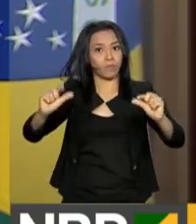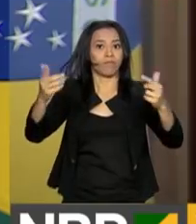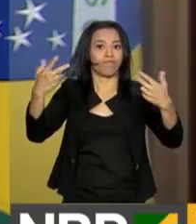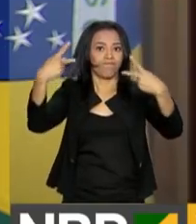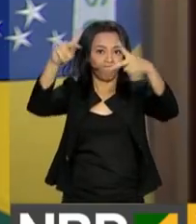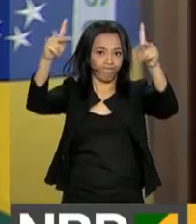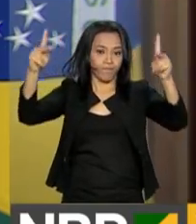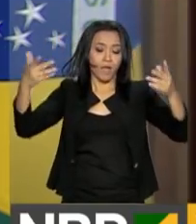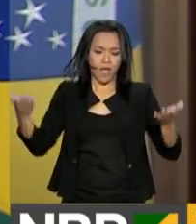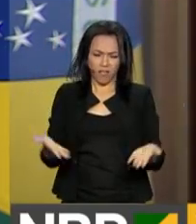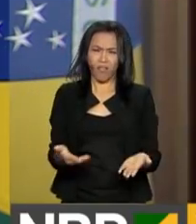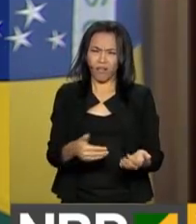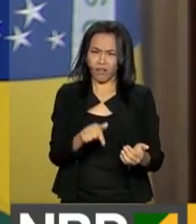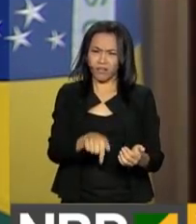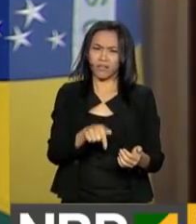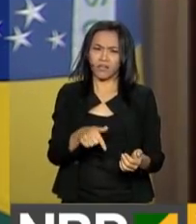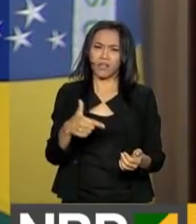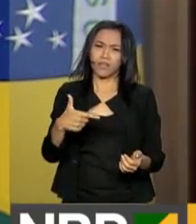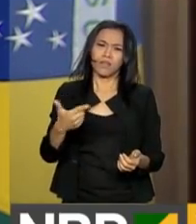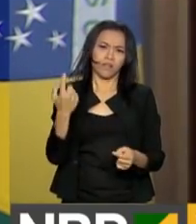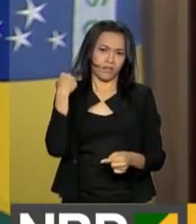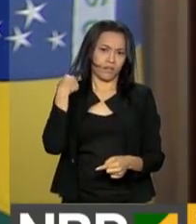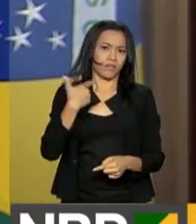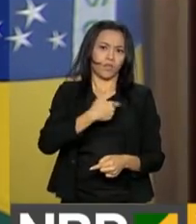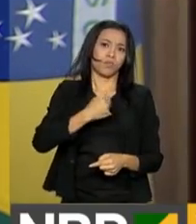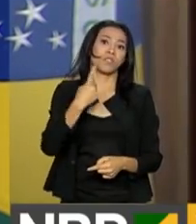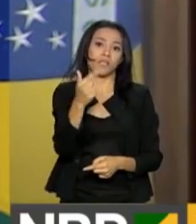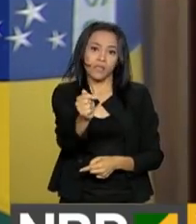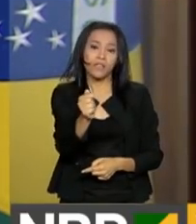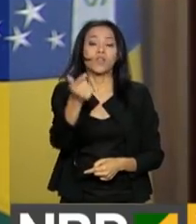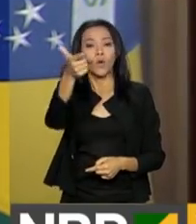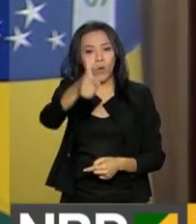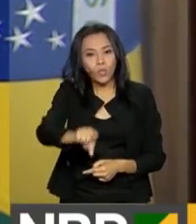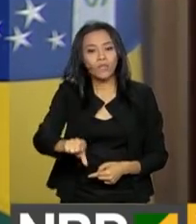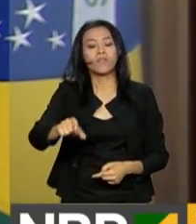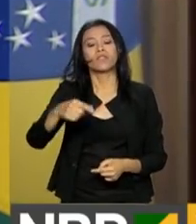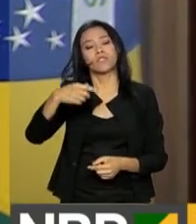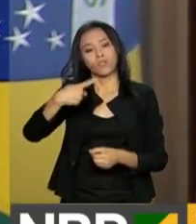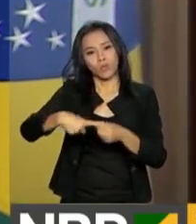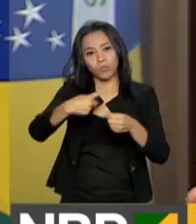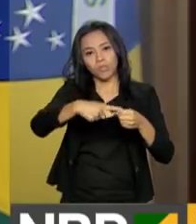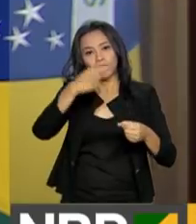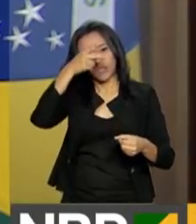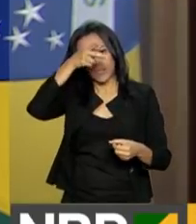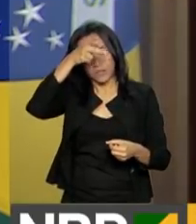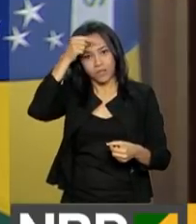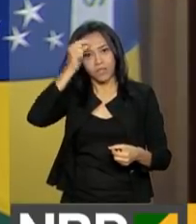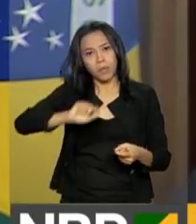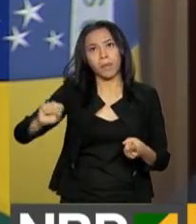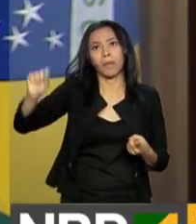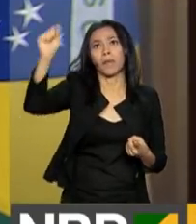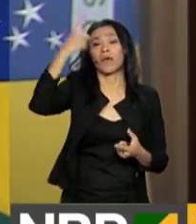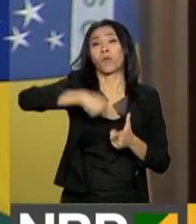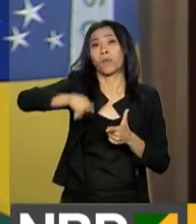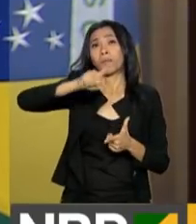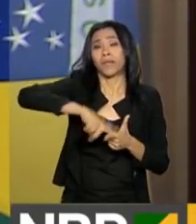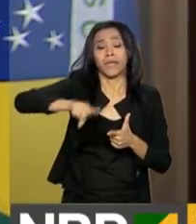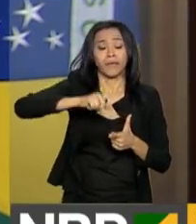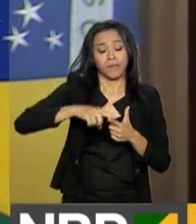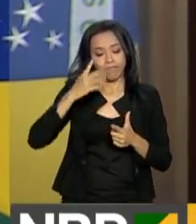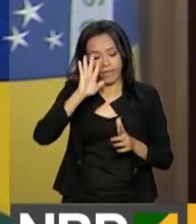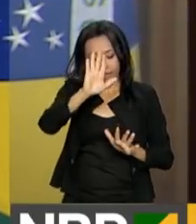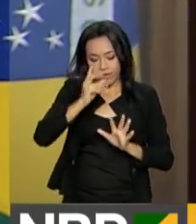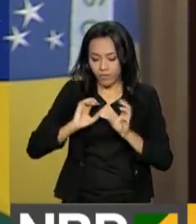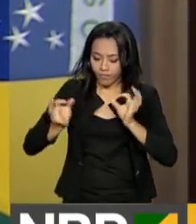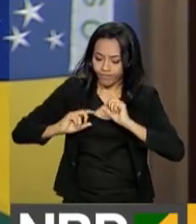2017 annabi 17 novamente os municípios com grandes dificuldades nós fizemos um exercício aqui financeiro